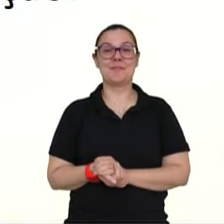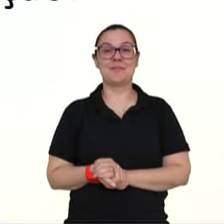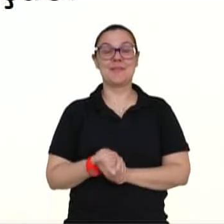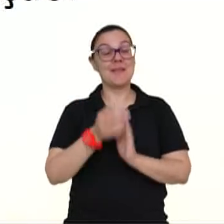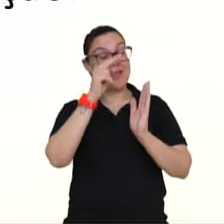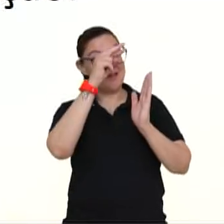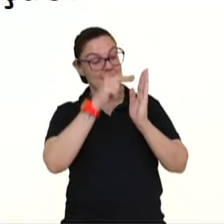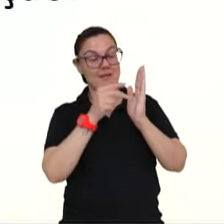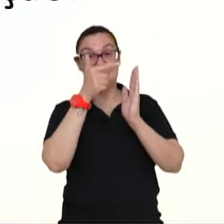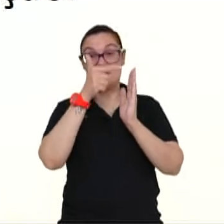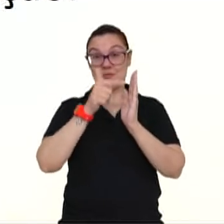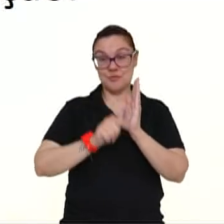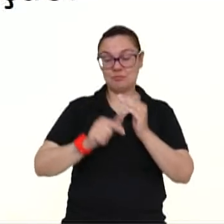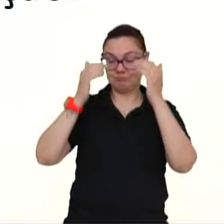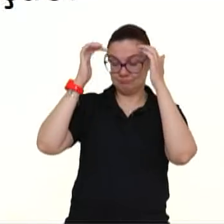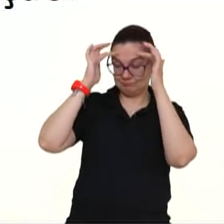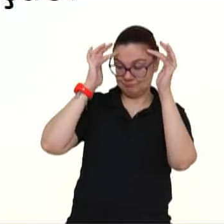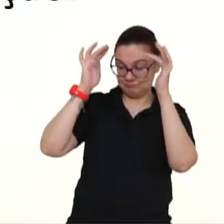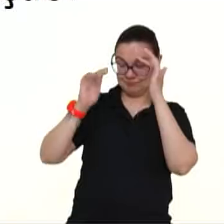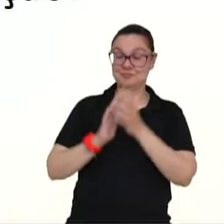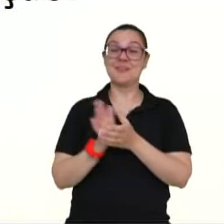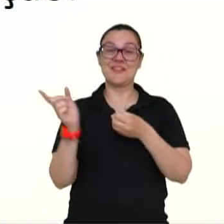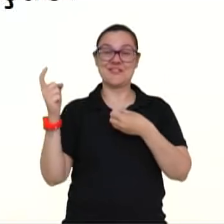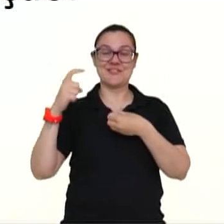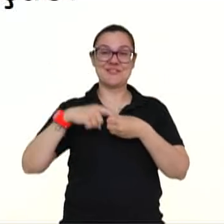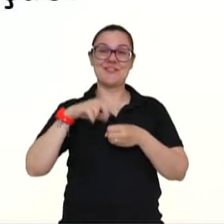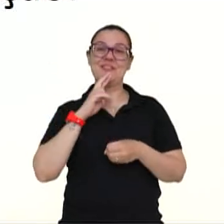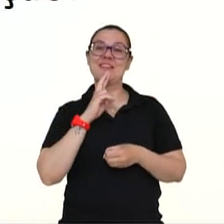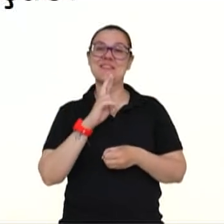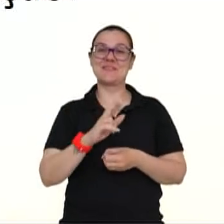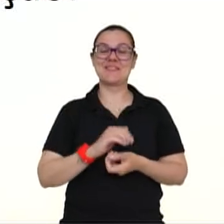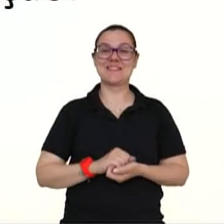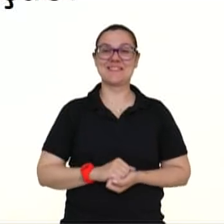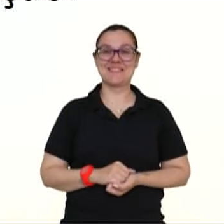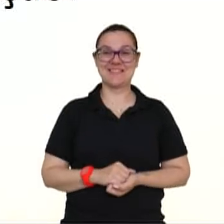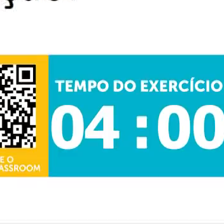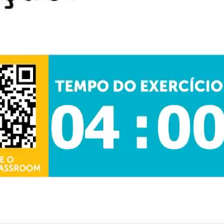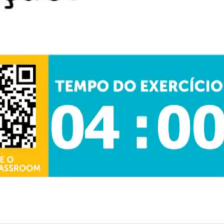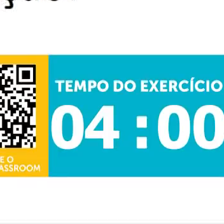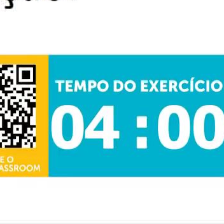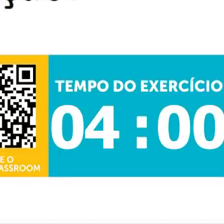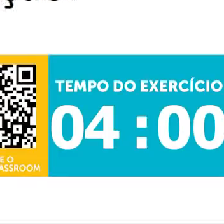leia novamente, pense um pouquinho e já voltamos para conferir.